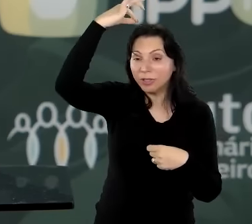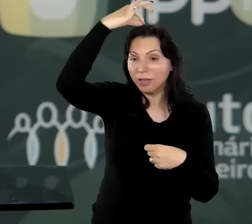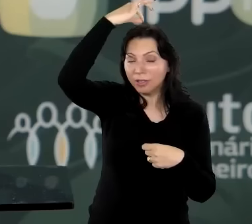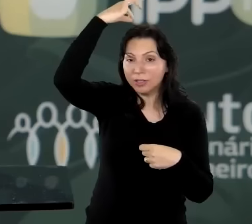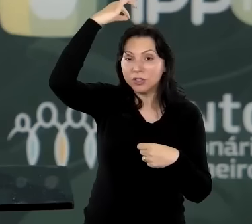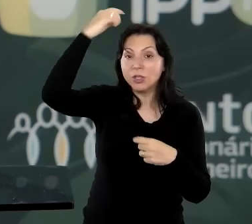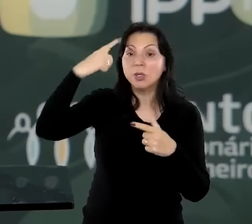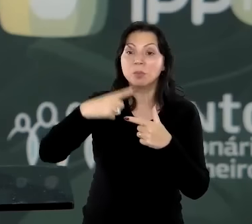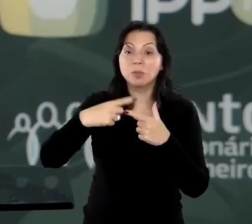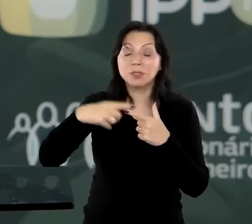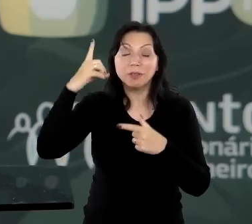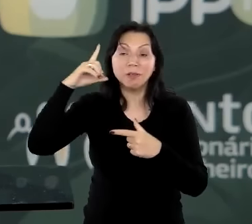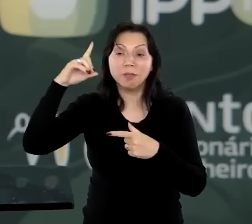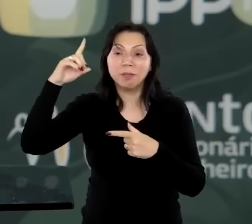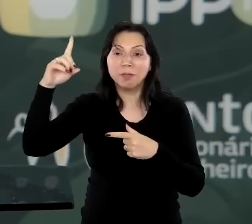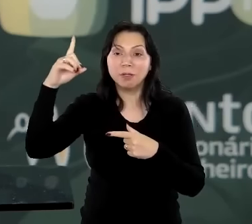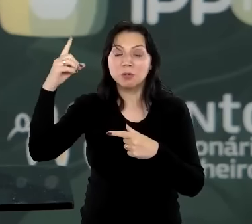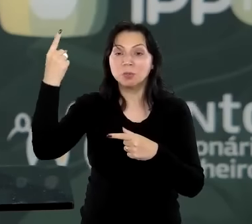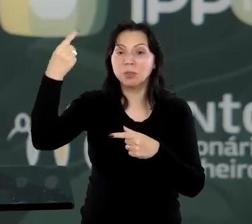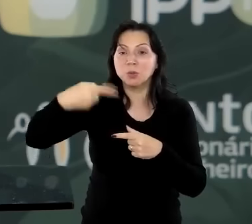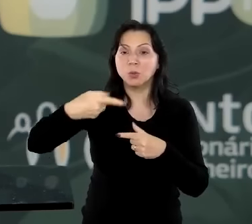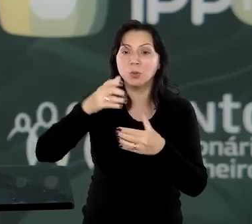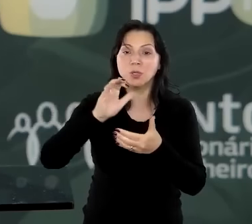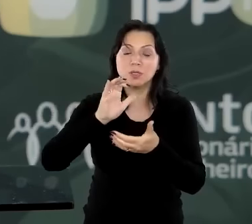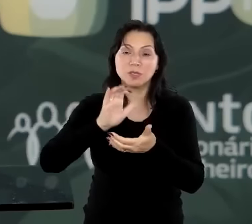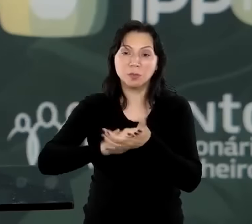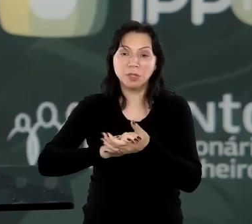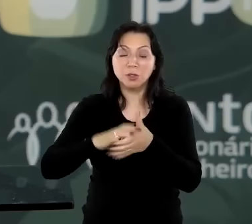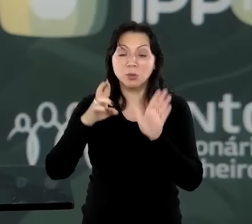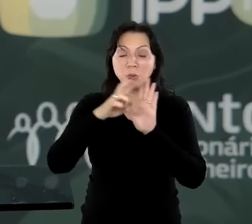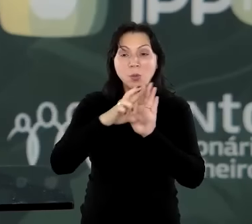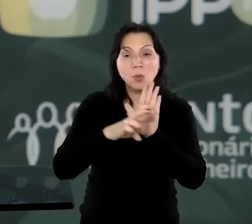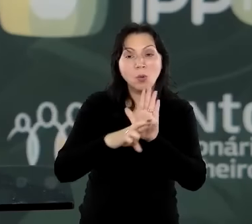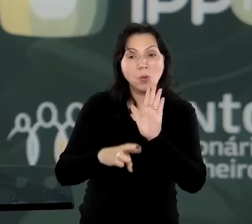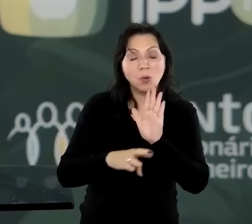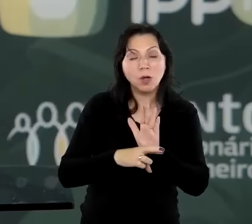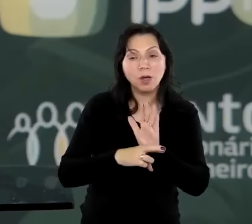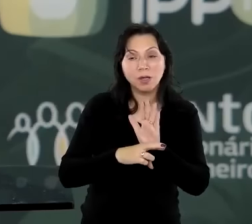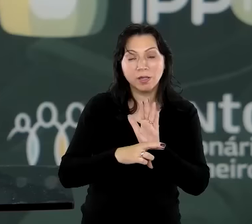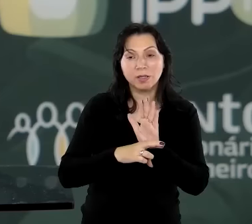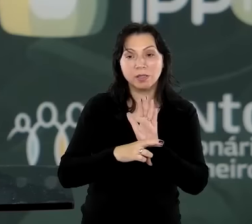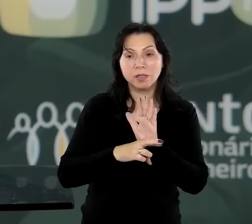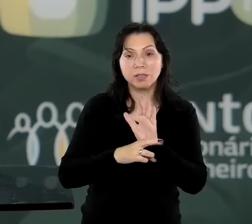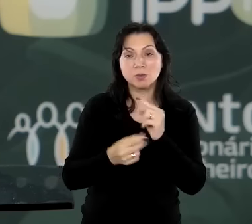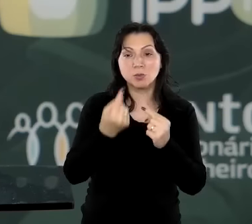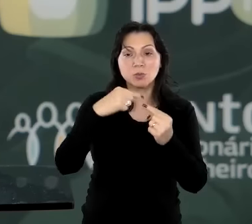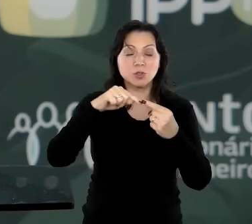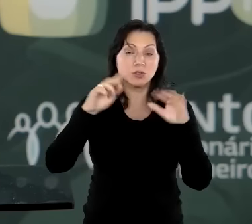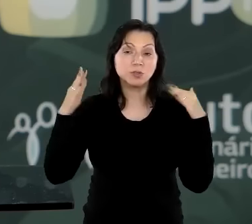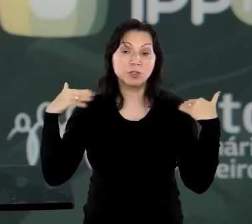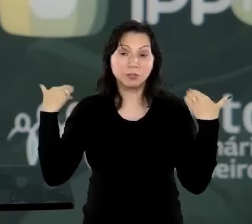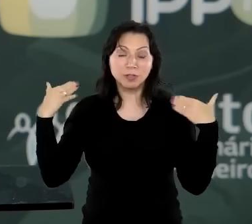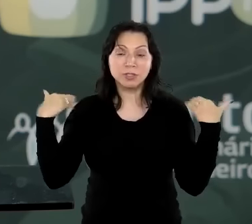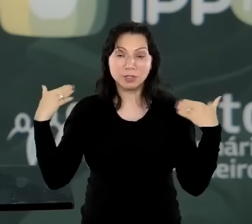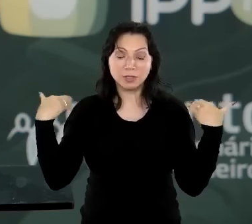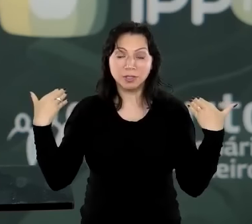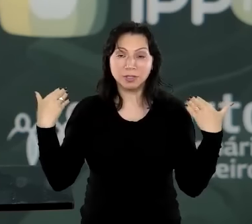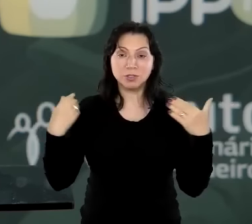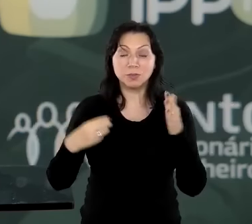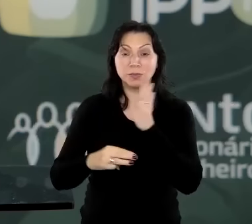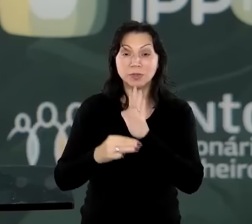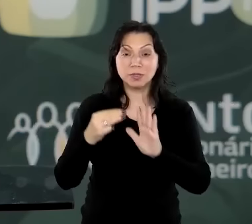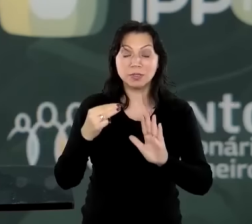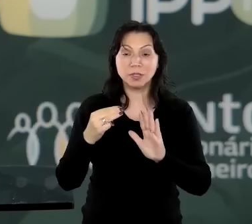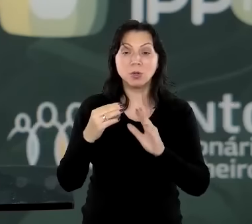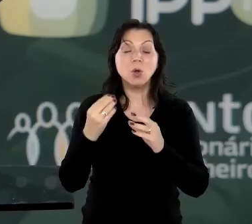estabeleceu normas e regras para que esse matrimônio seja plenamente feliz. Mas ainda, em terceiro lugar, como é que a